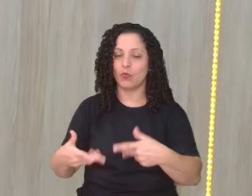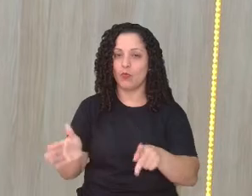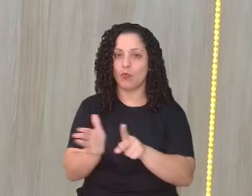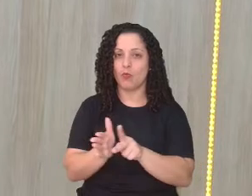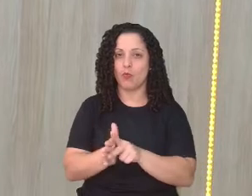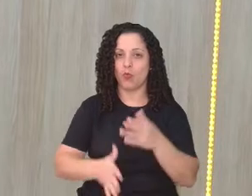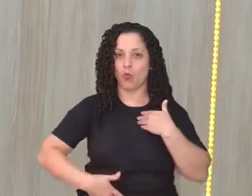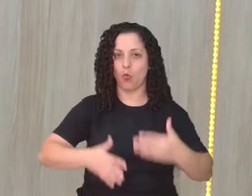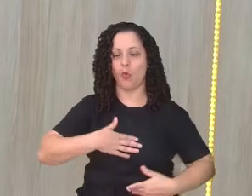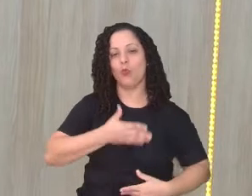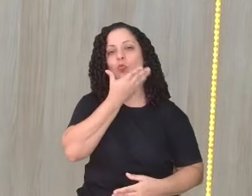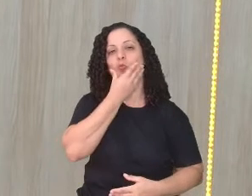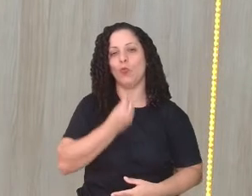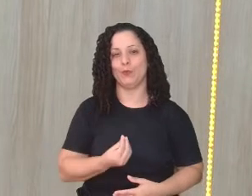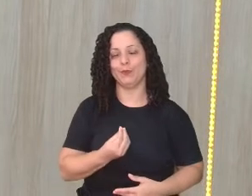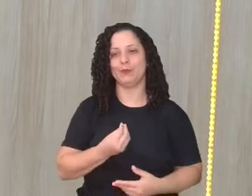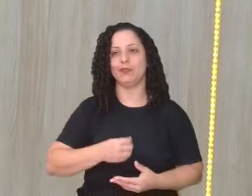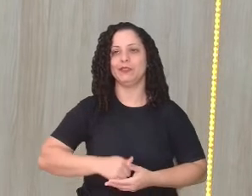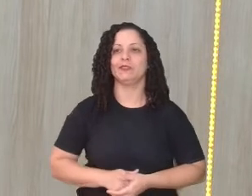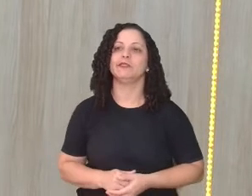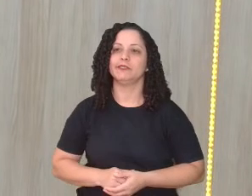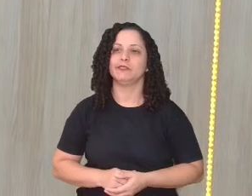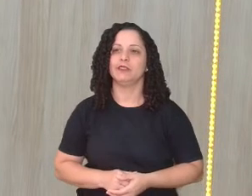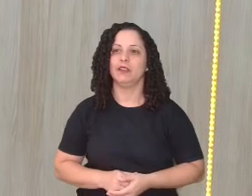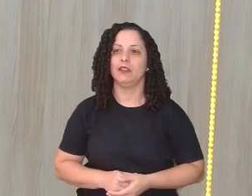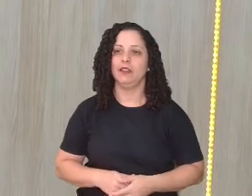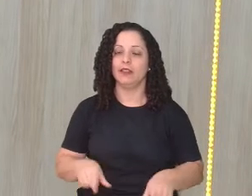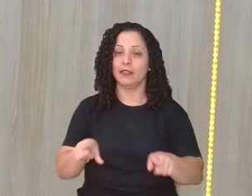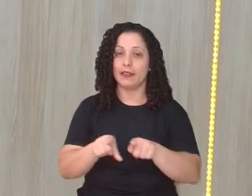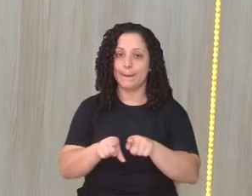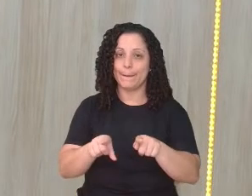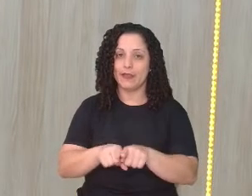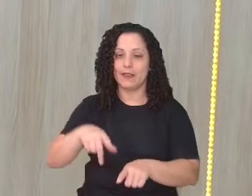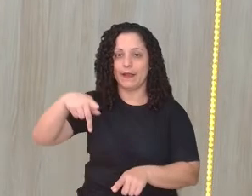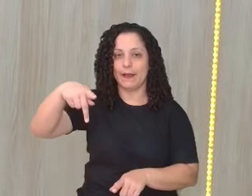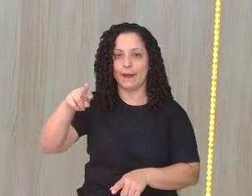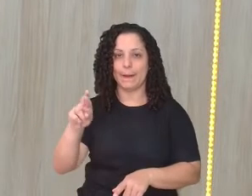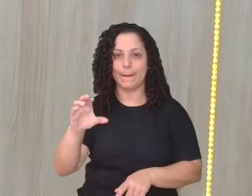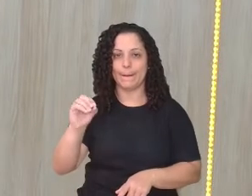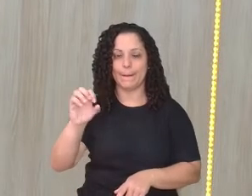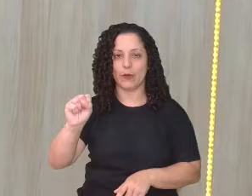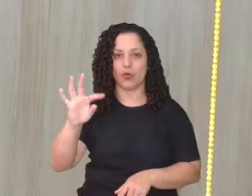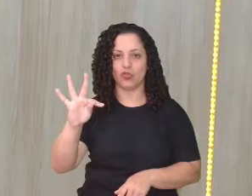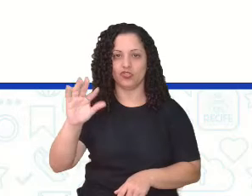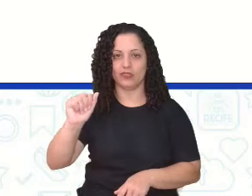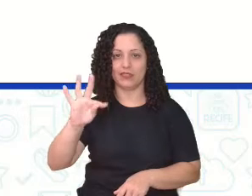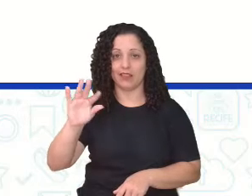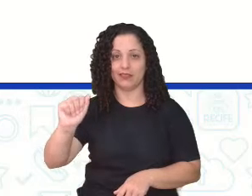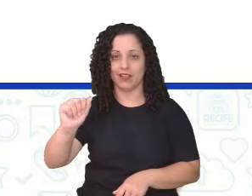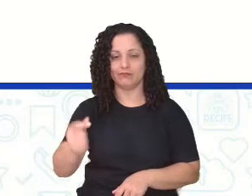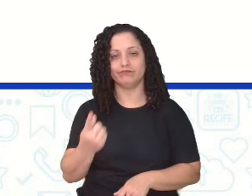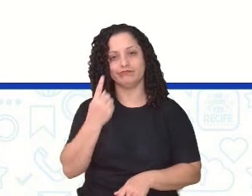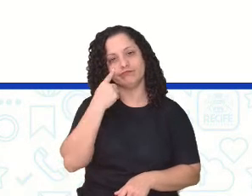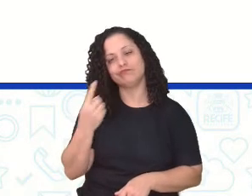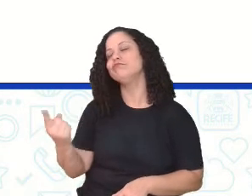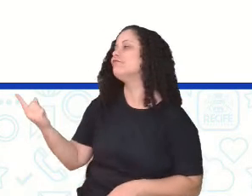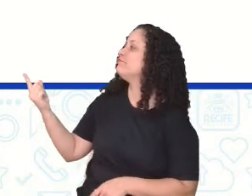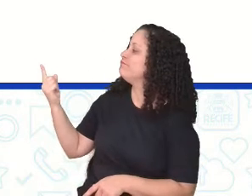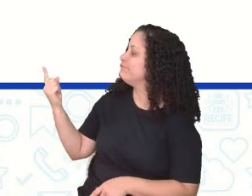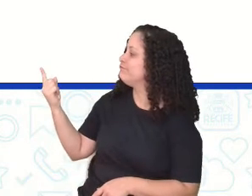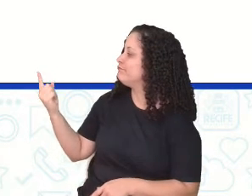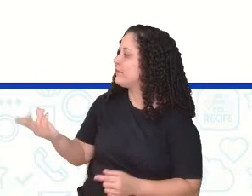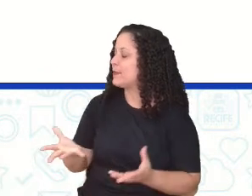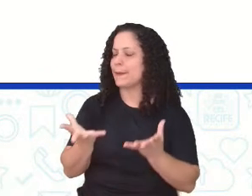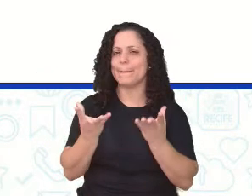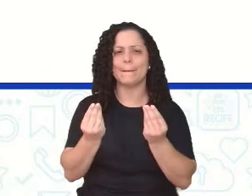genital masculino. Nós temos também a próstata, né? A próstata no homem ela é muito falada,